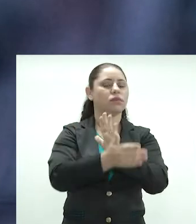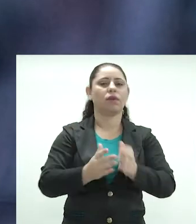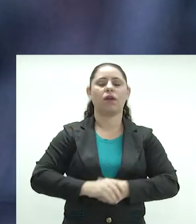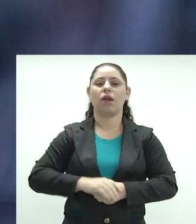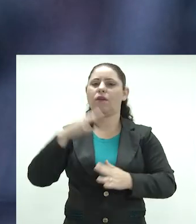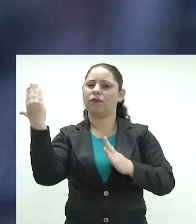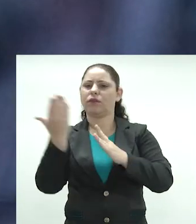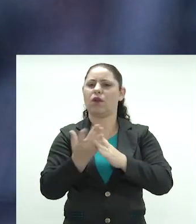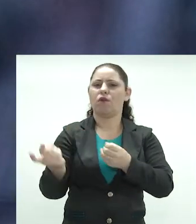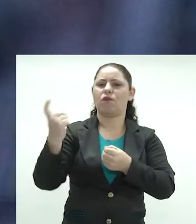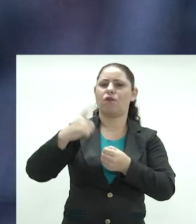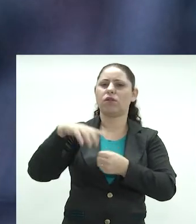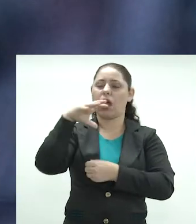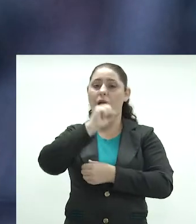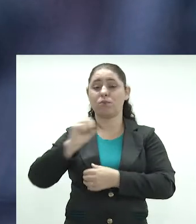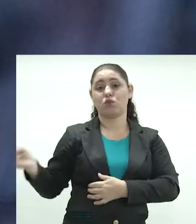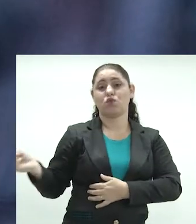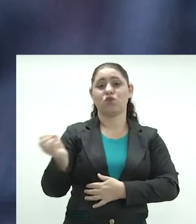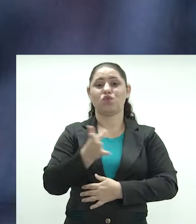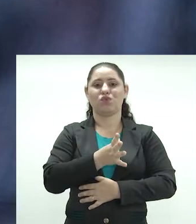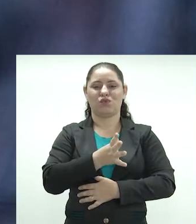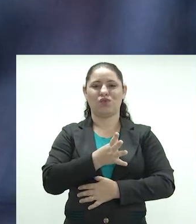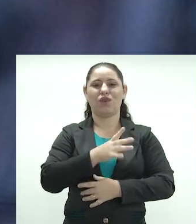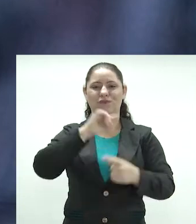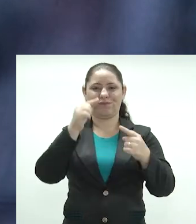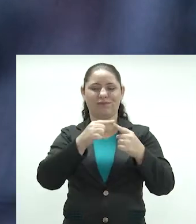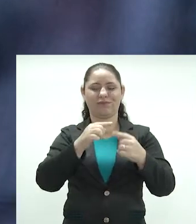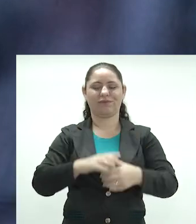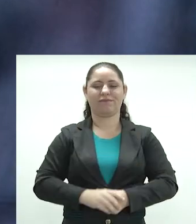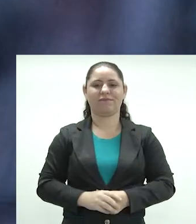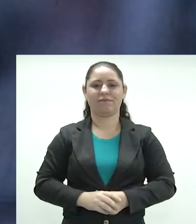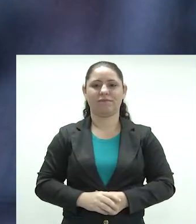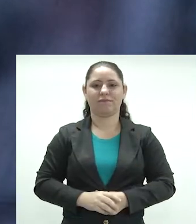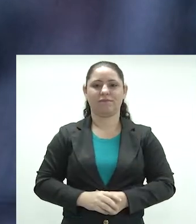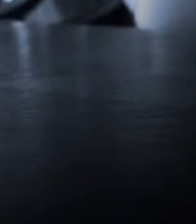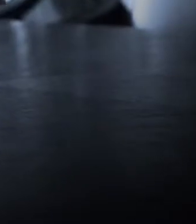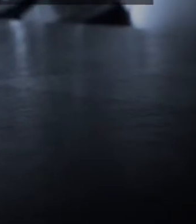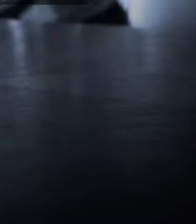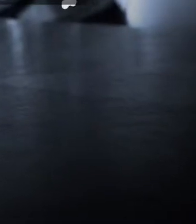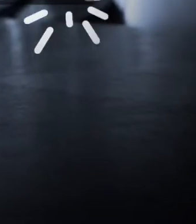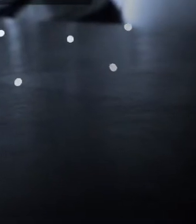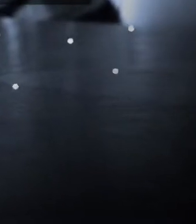que realmente não tem como fugir. A gente vai fazer um intervalo, volta daqui a pouco com uma novidade no nosso Ponto de Vista.